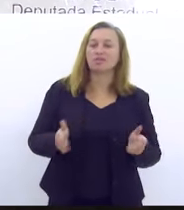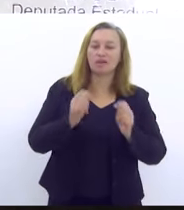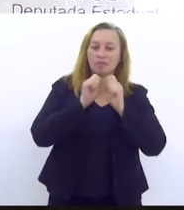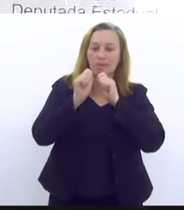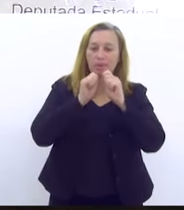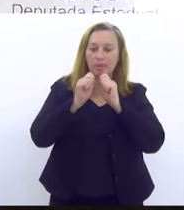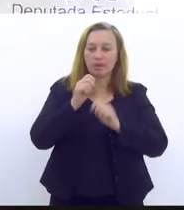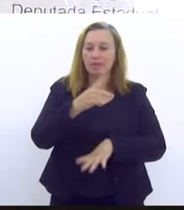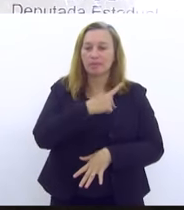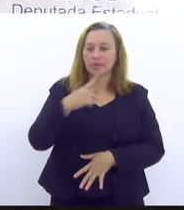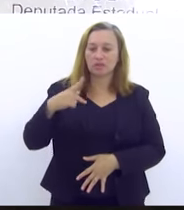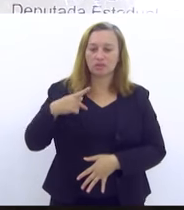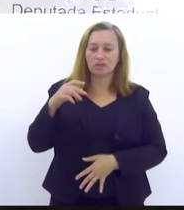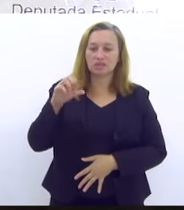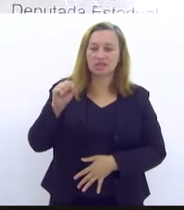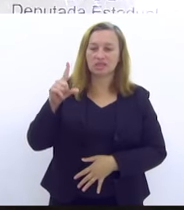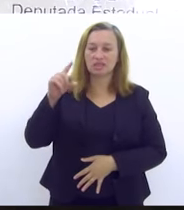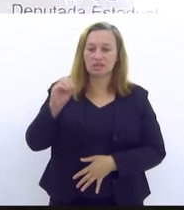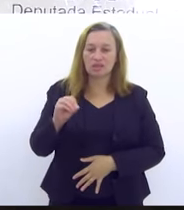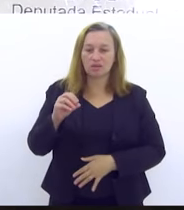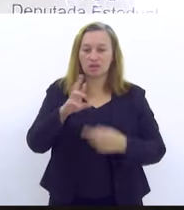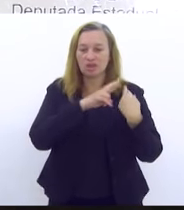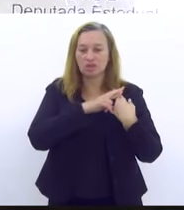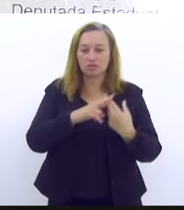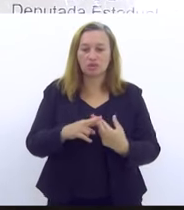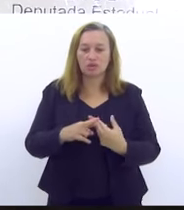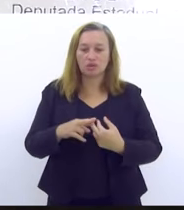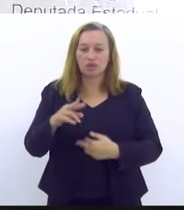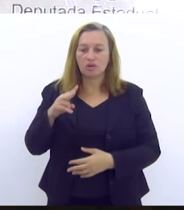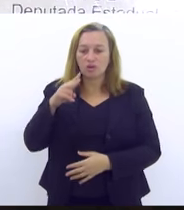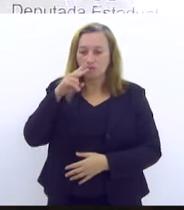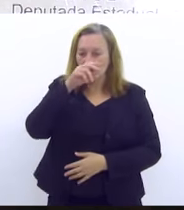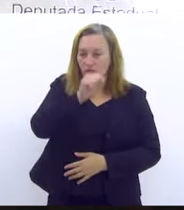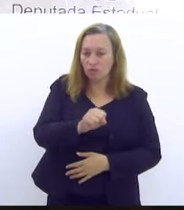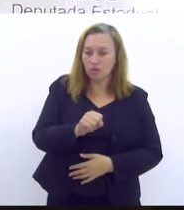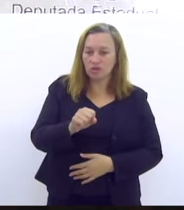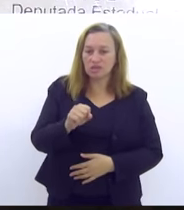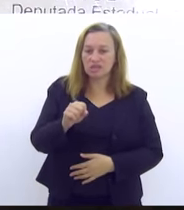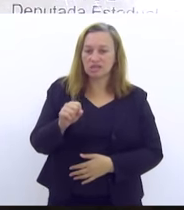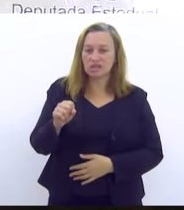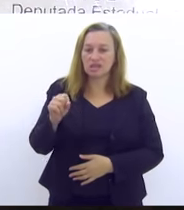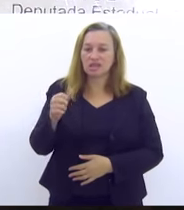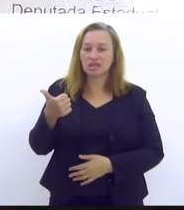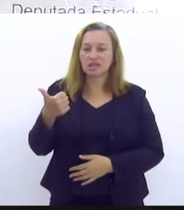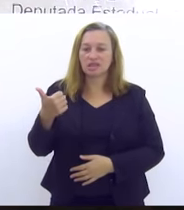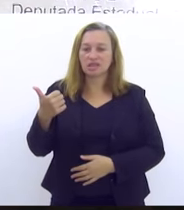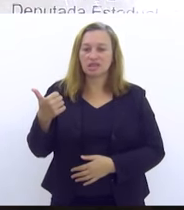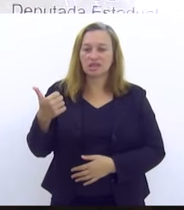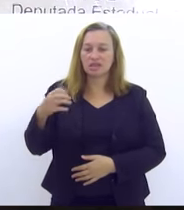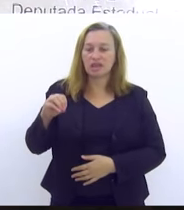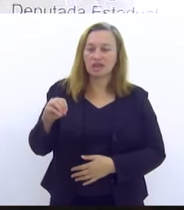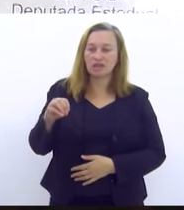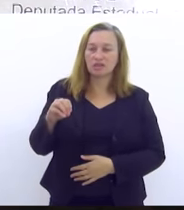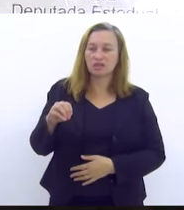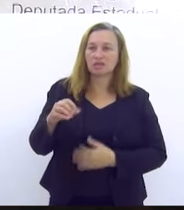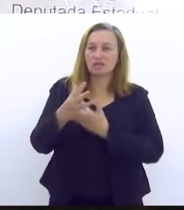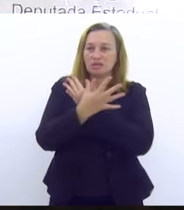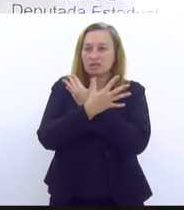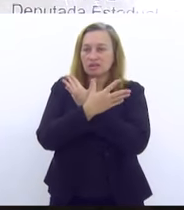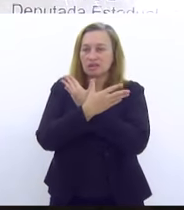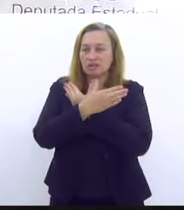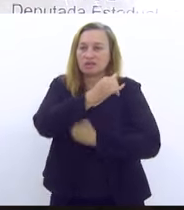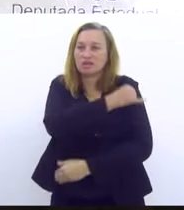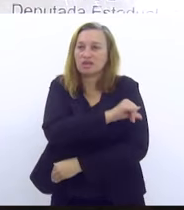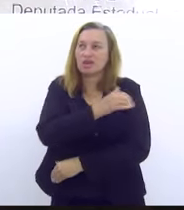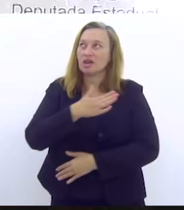agora para o pastor Saulo Silva, responsável pelo Fossatim Universal do Rio de Janeiro. No meu tempo, quando eu ainda estava,